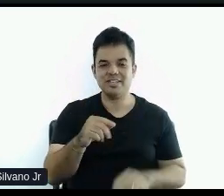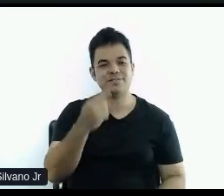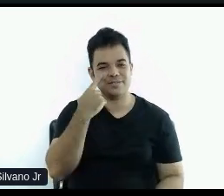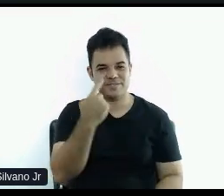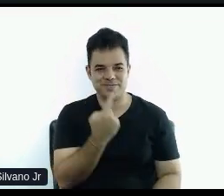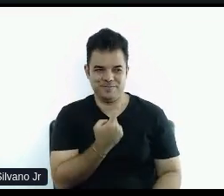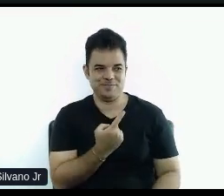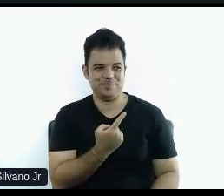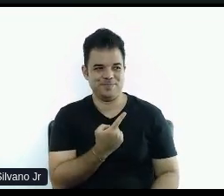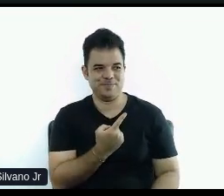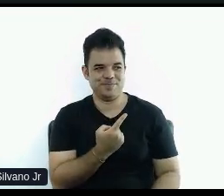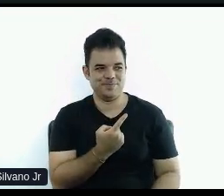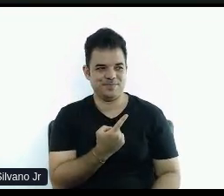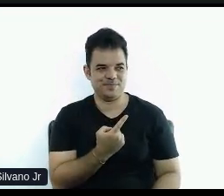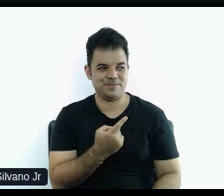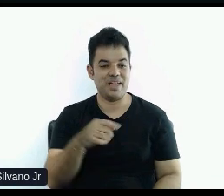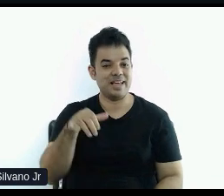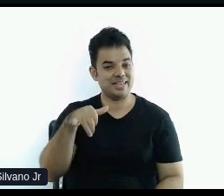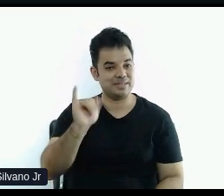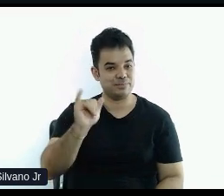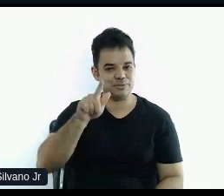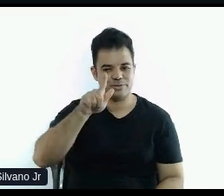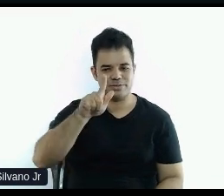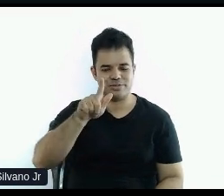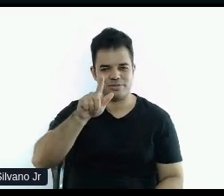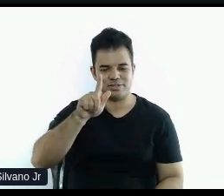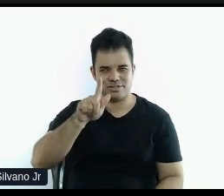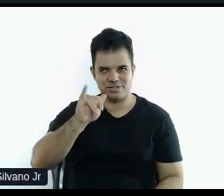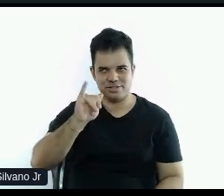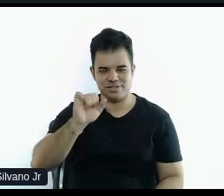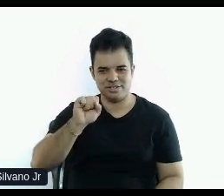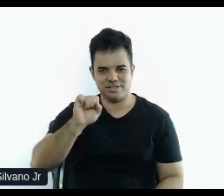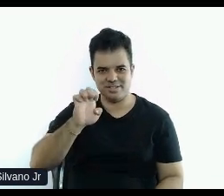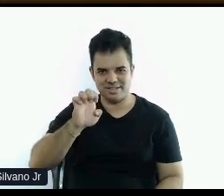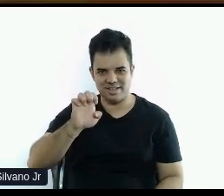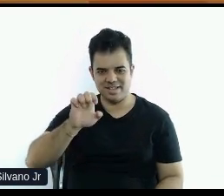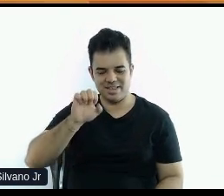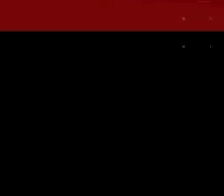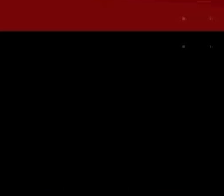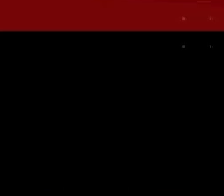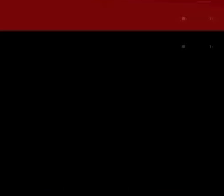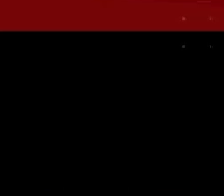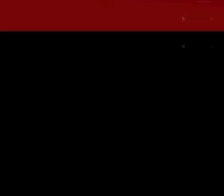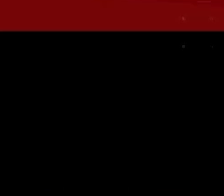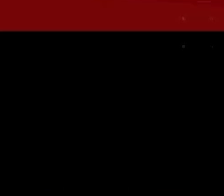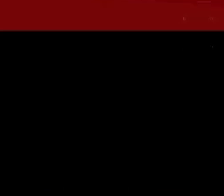Gisele terminando com Y, beleza? E é isso, gente.